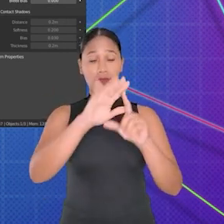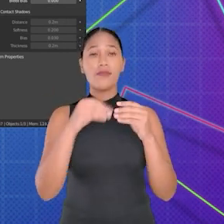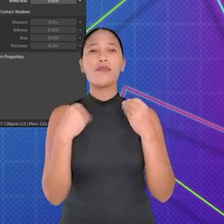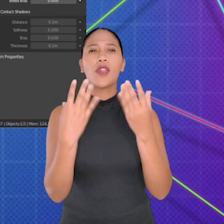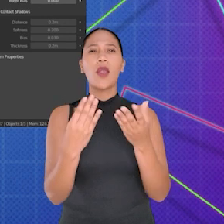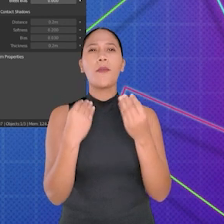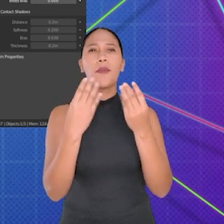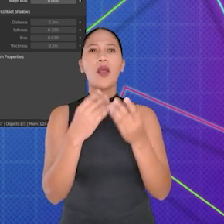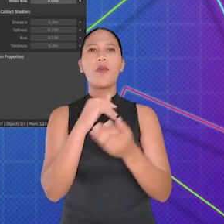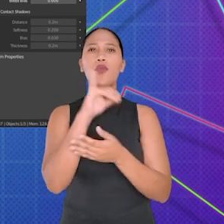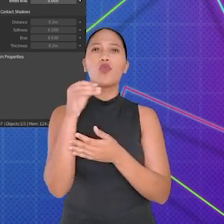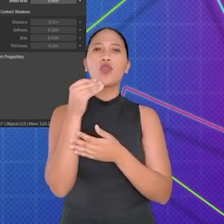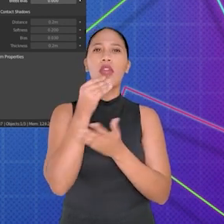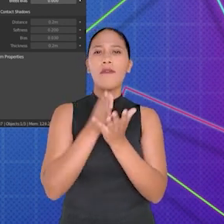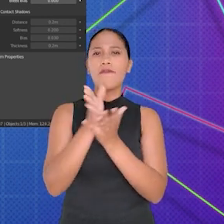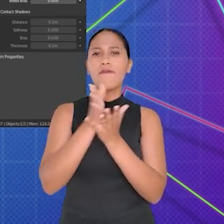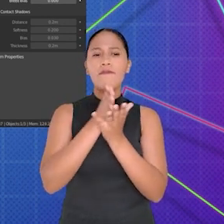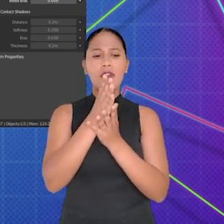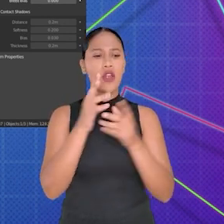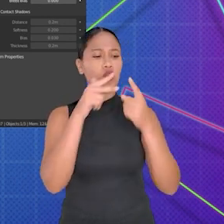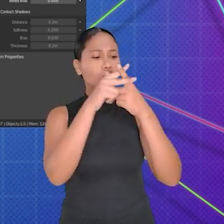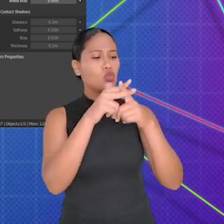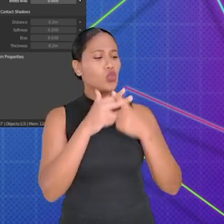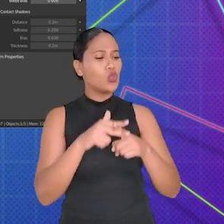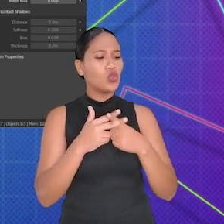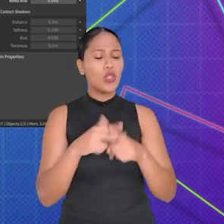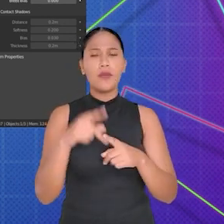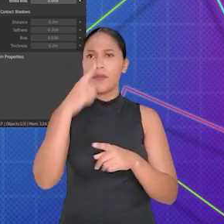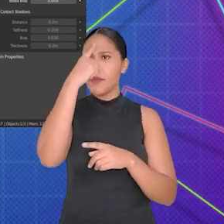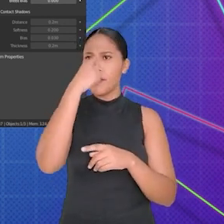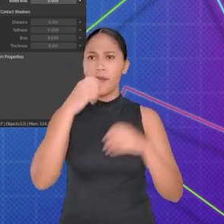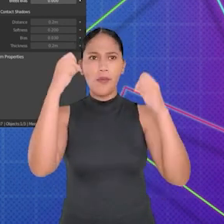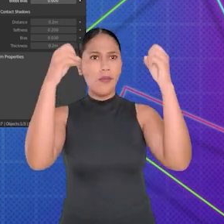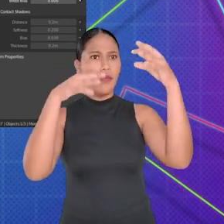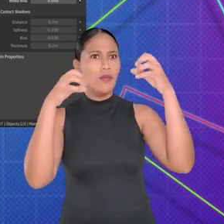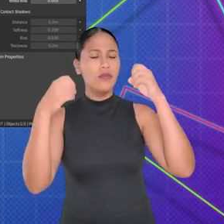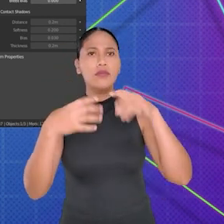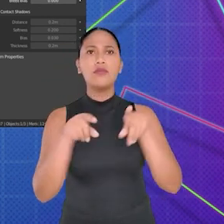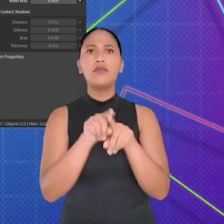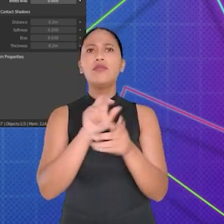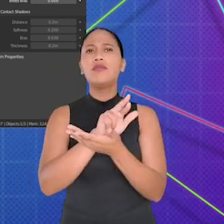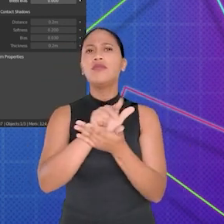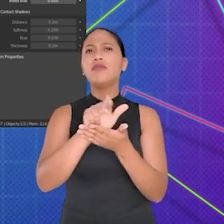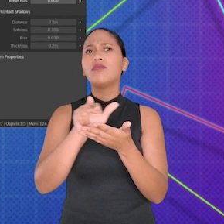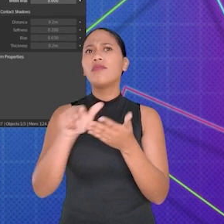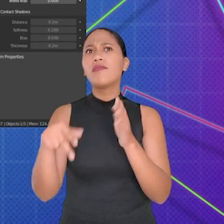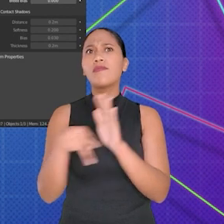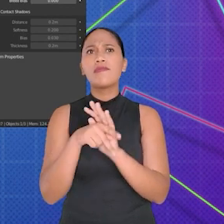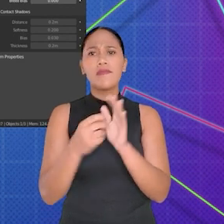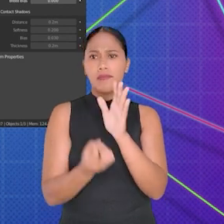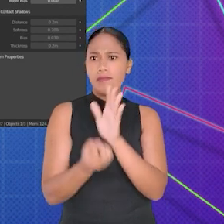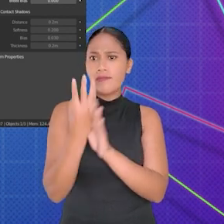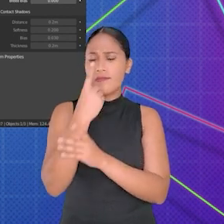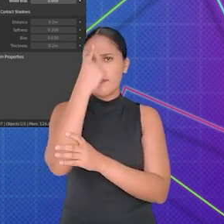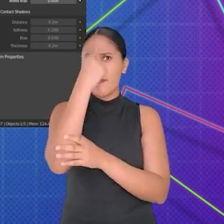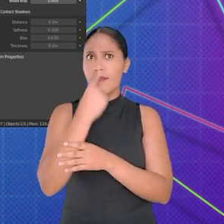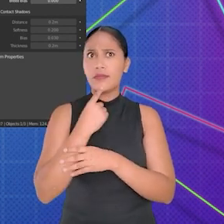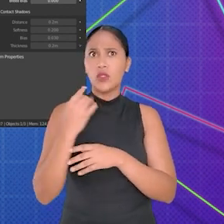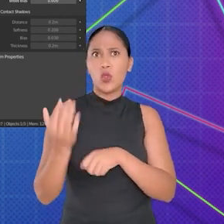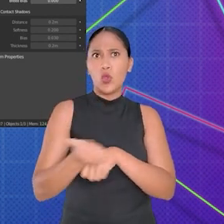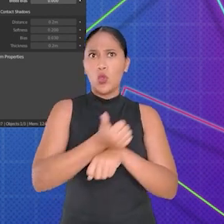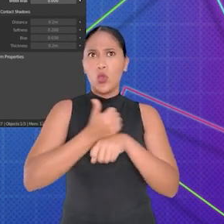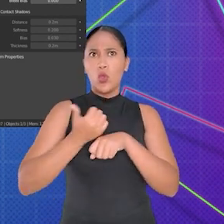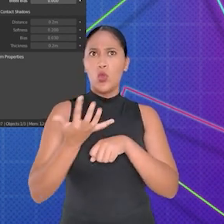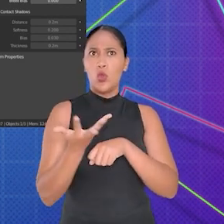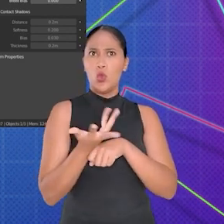variedade de ferramentas para criar e ajustar a iluminação, bem como vários tipos de mecanismos de renderização para produzir imagens de alta qualidade.